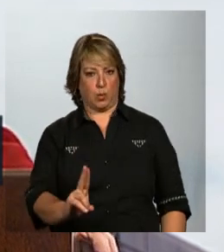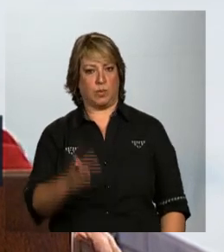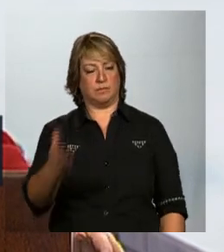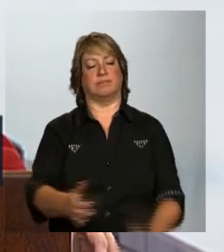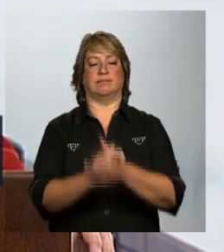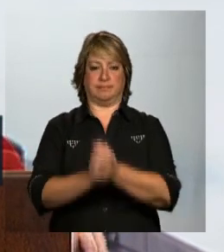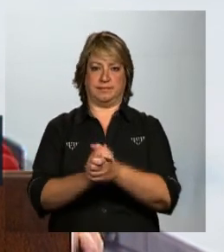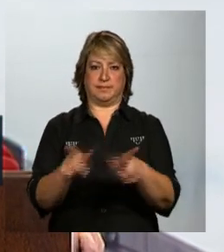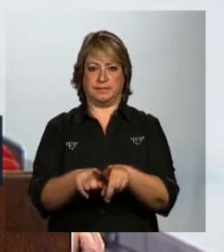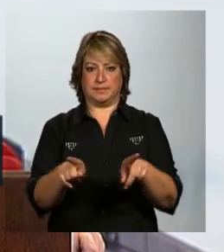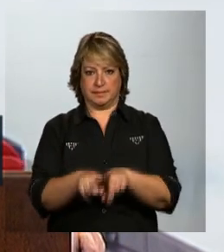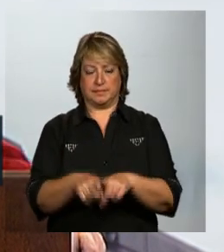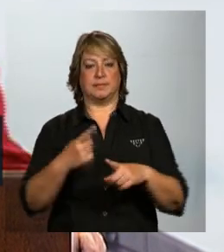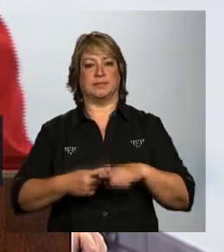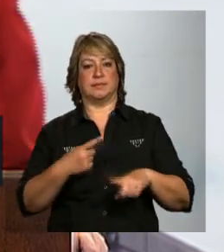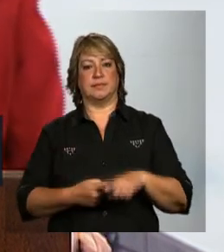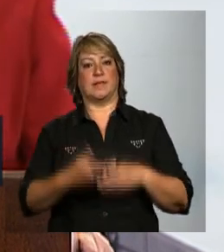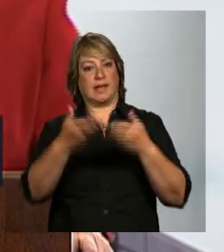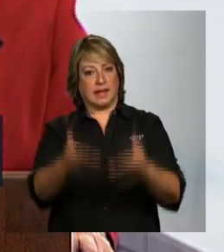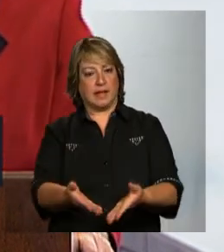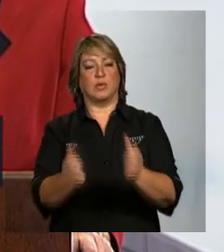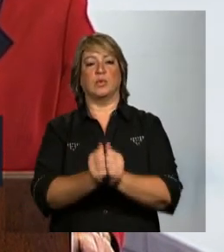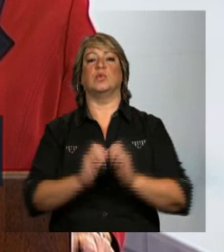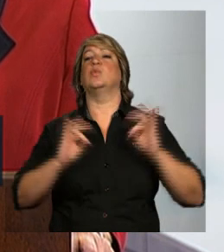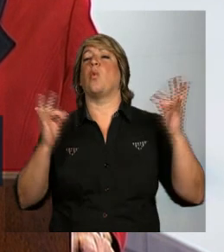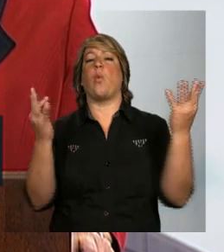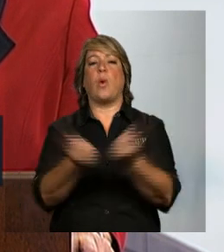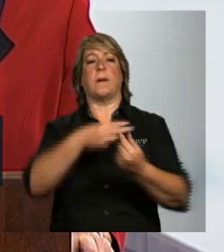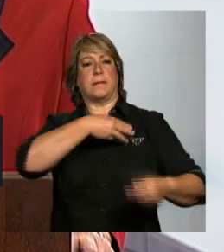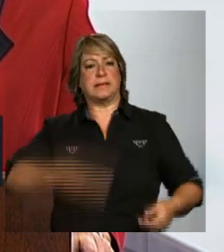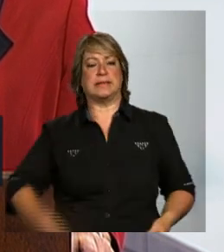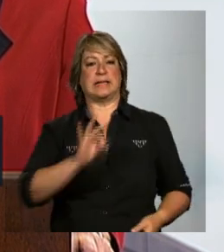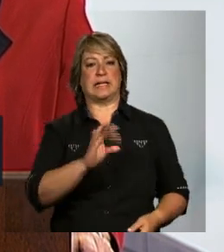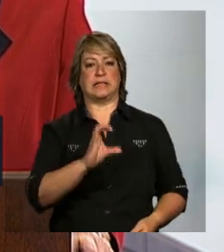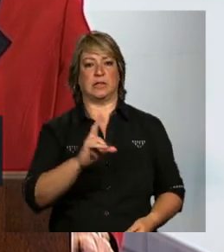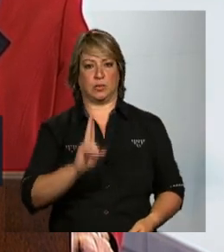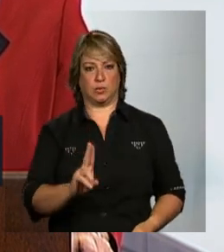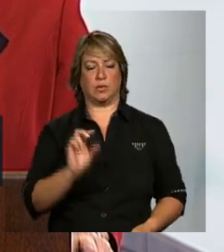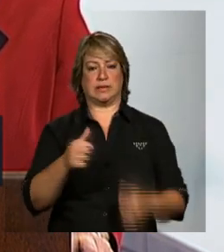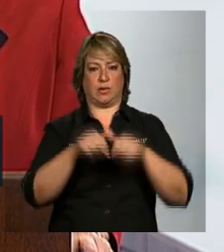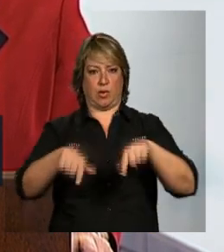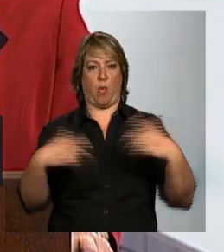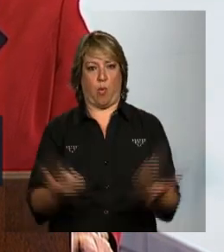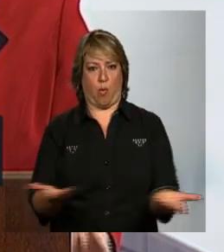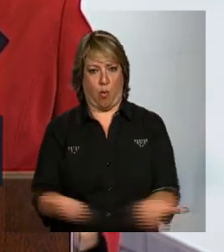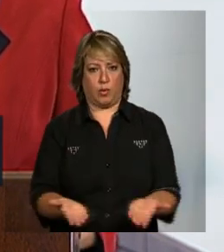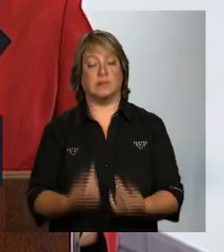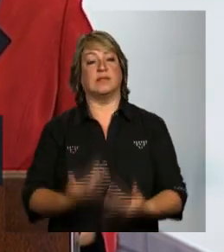da União é por intermédio de quem comprimento todos os ministros do TCU aqui presentes